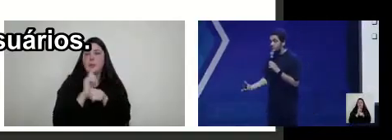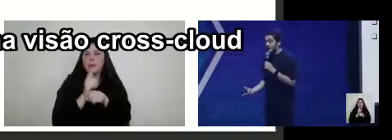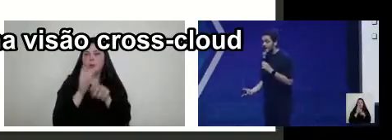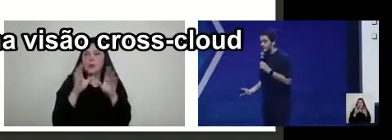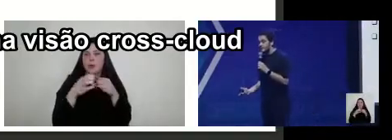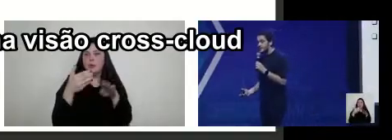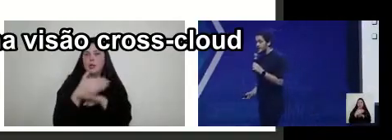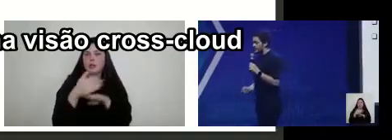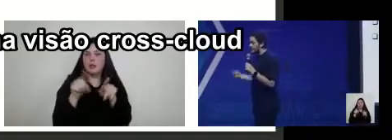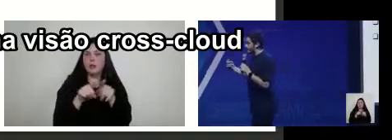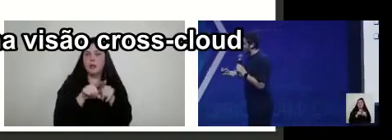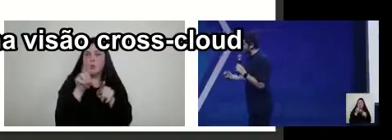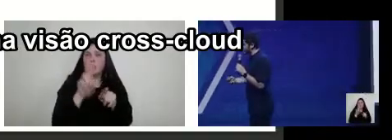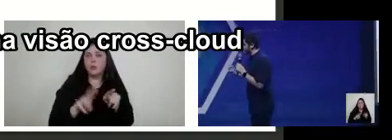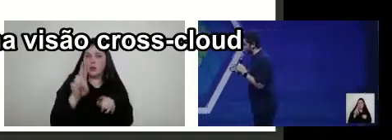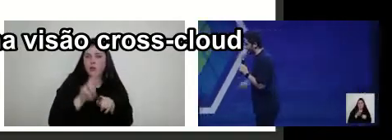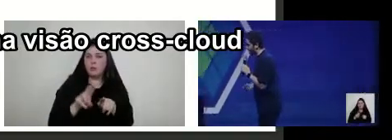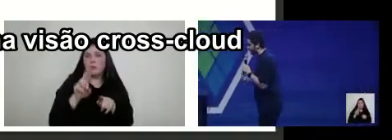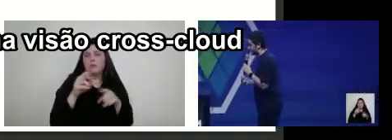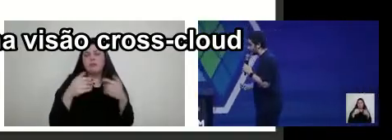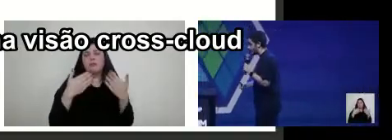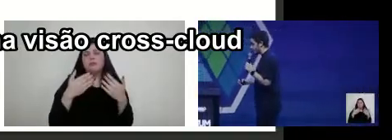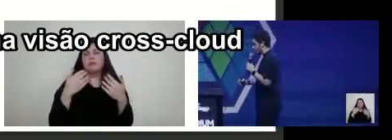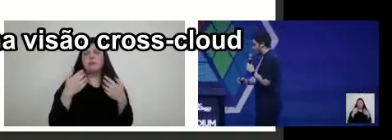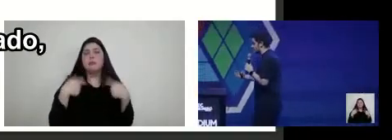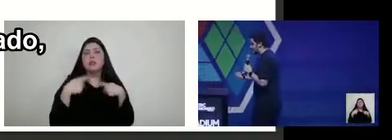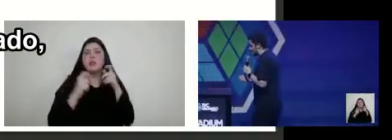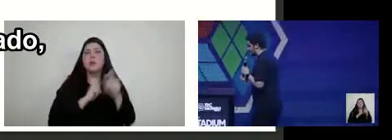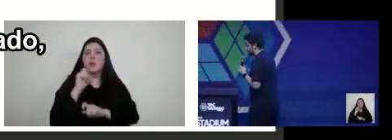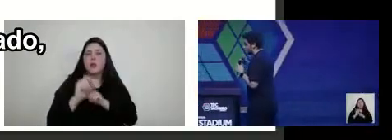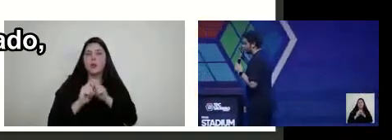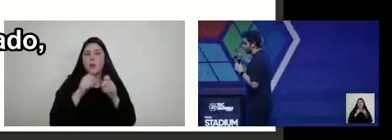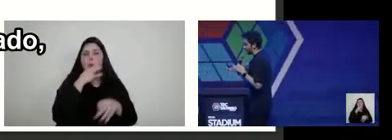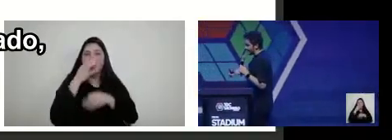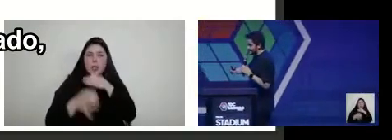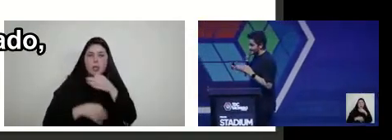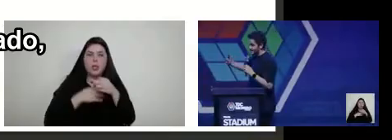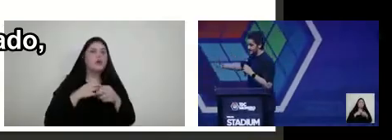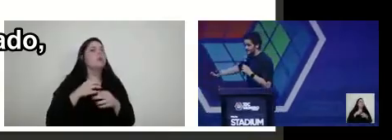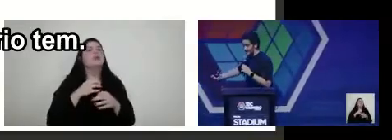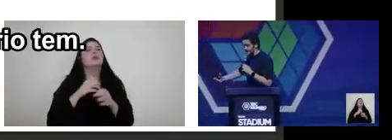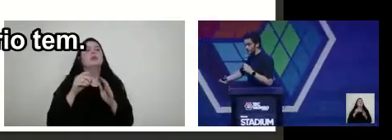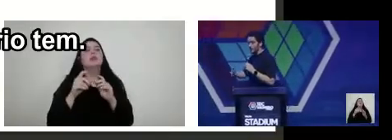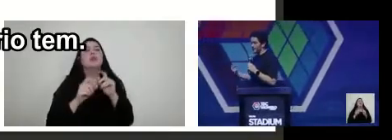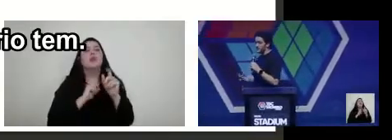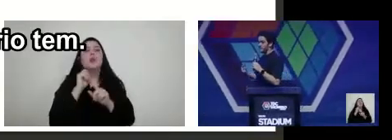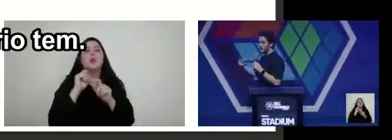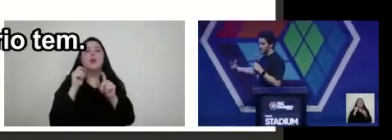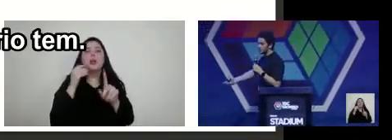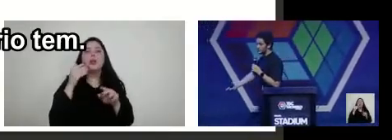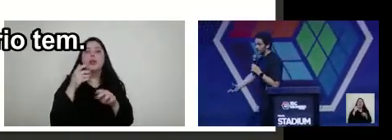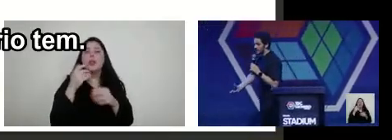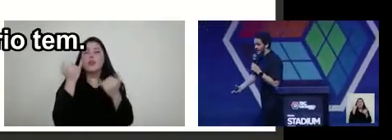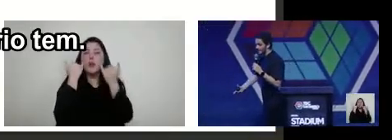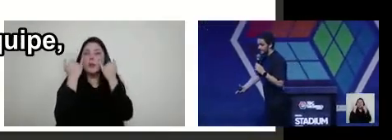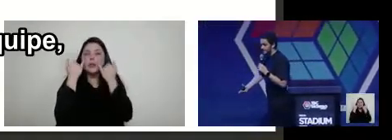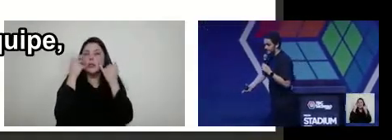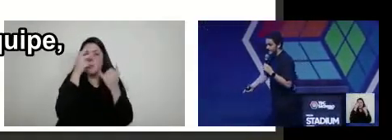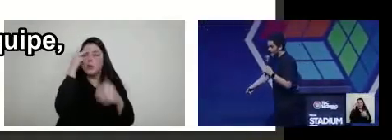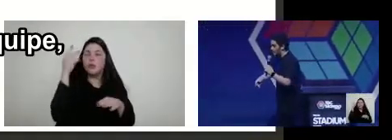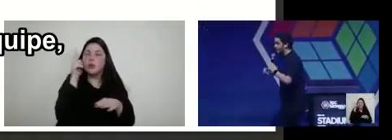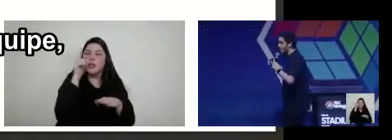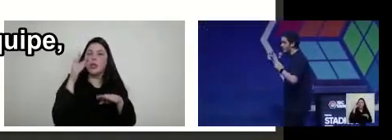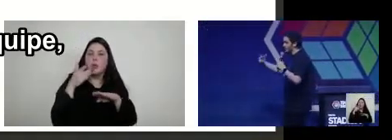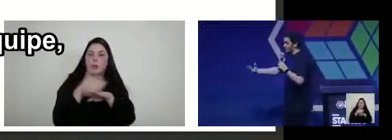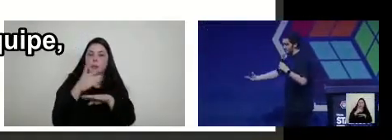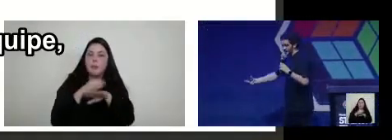acessos dos usuários. Então, é importante que a gente tenha uma visão cross-cloud do que está sendo acessado, quais privilégios que o usuário tem.